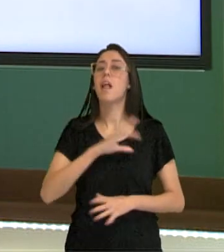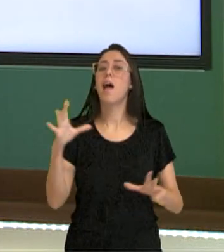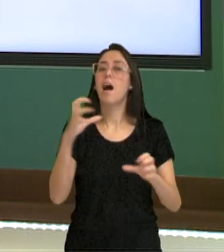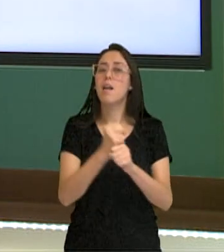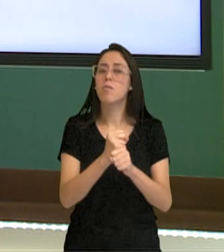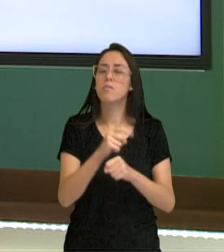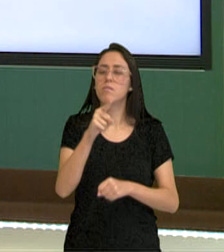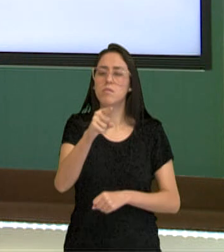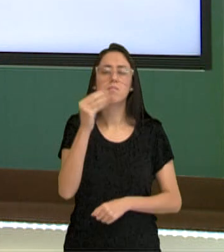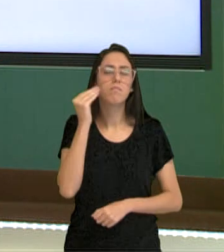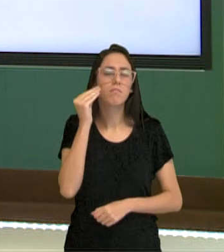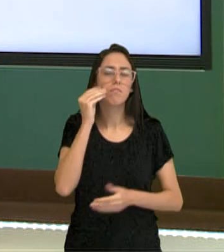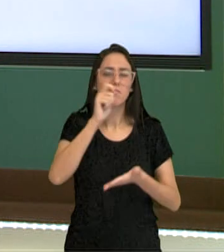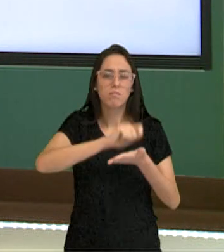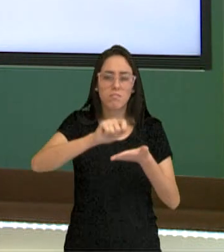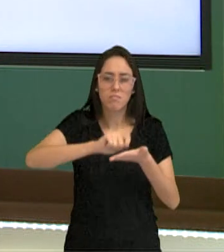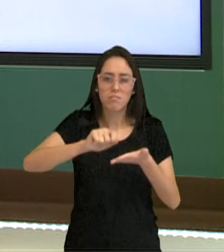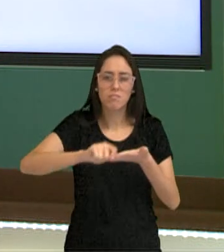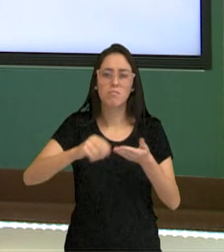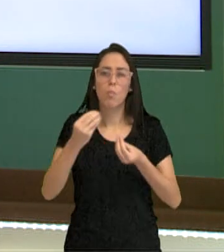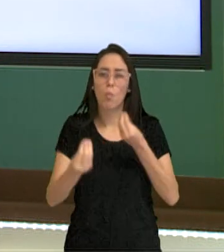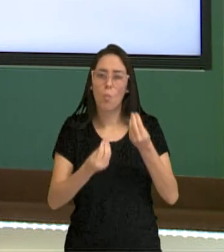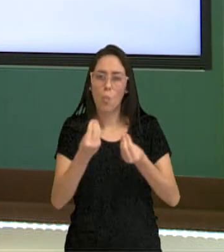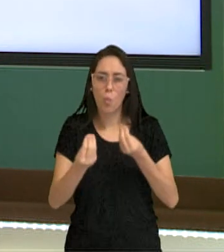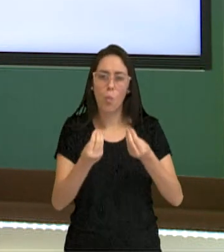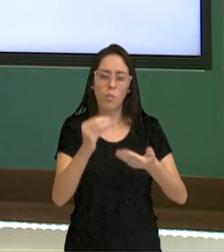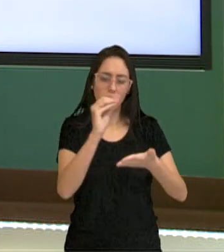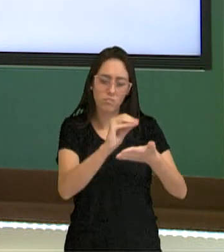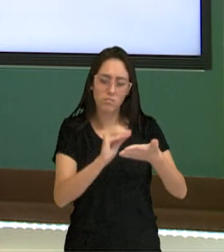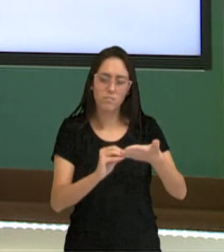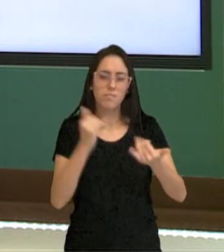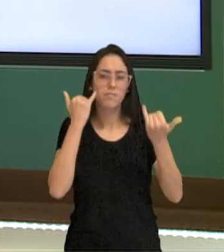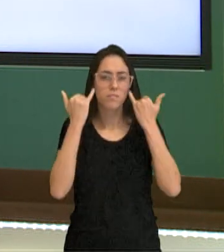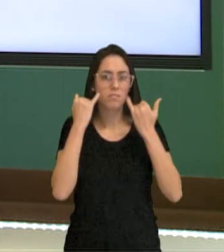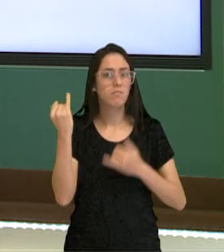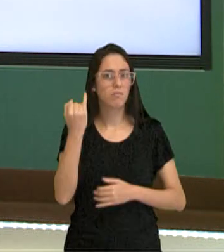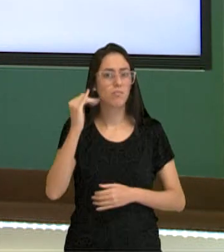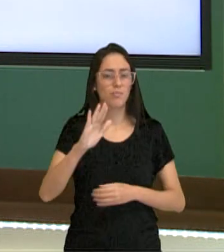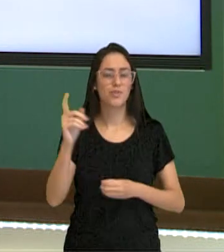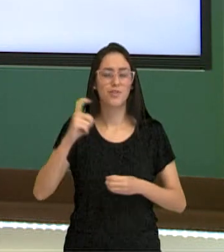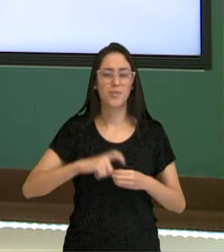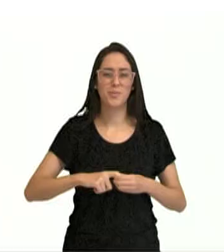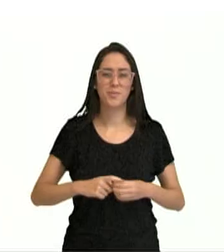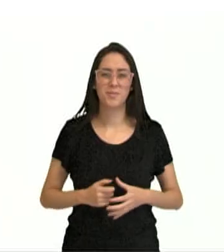para você organizar, sistematizar as coisas aí, registrar que é importante. Eu já volto.